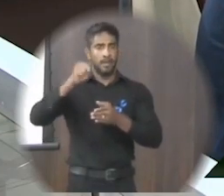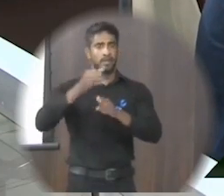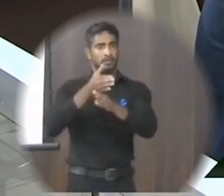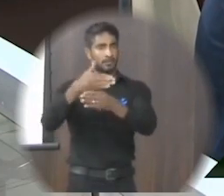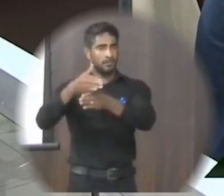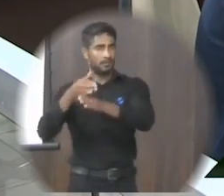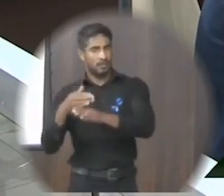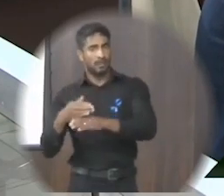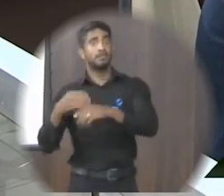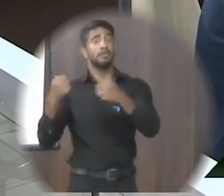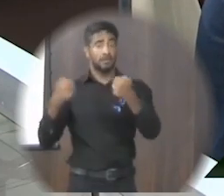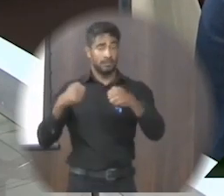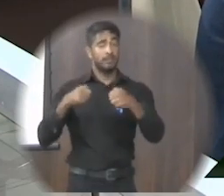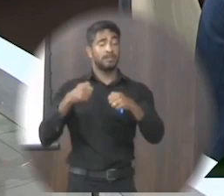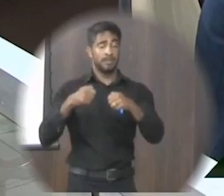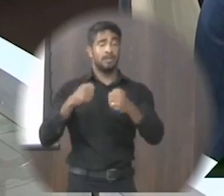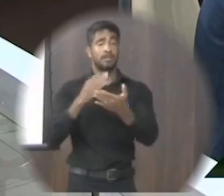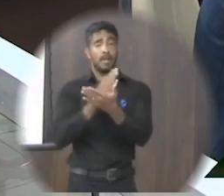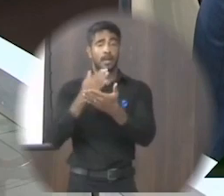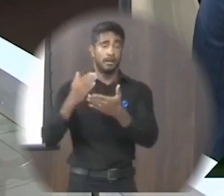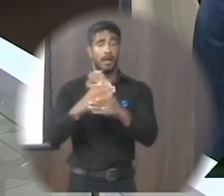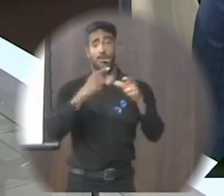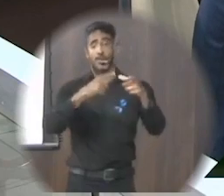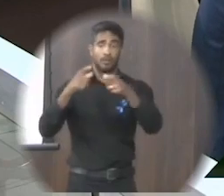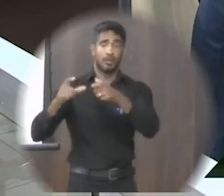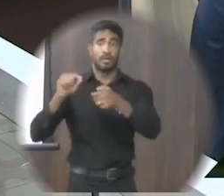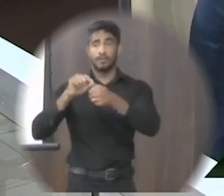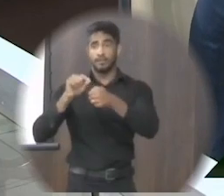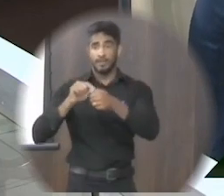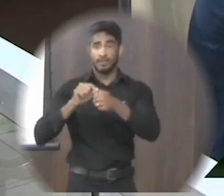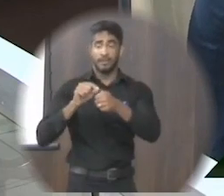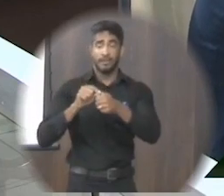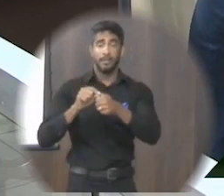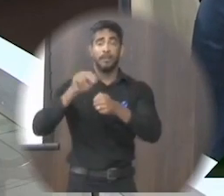construção, que a gente merece de alguns postos de saúde em alguns lugares pontuais.